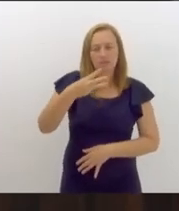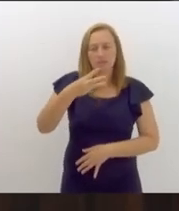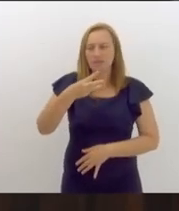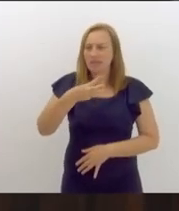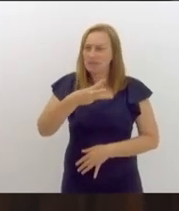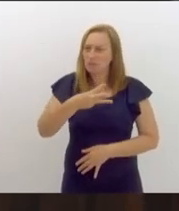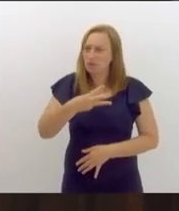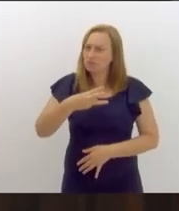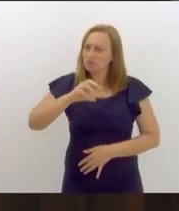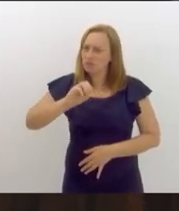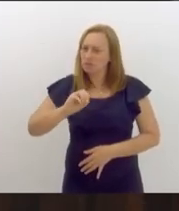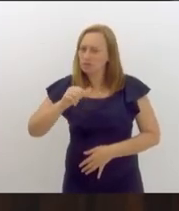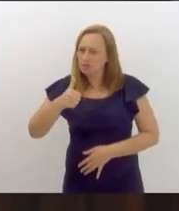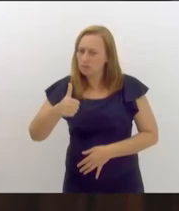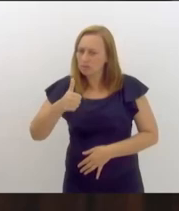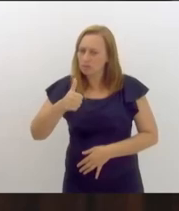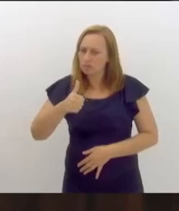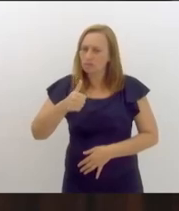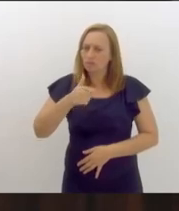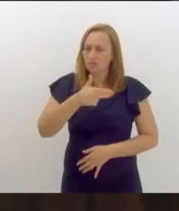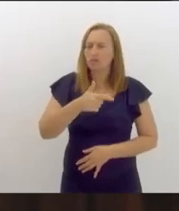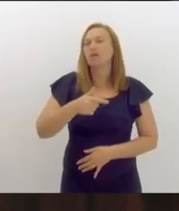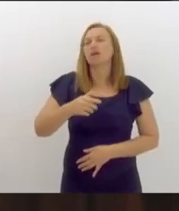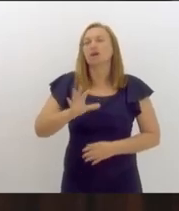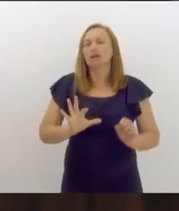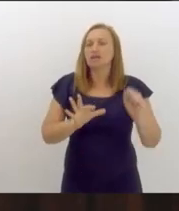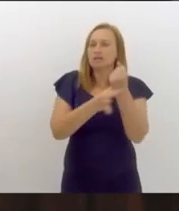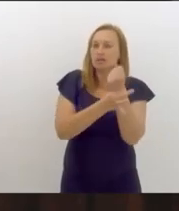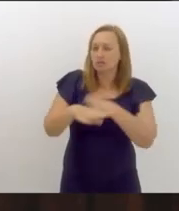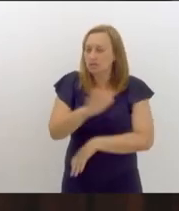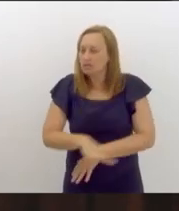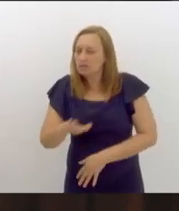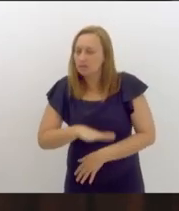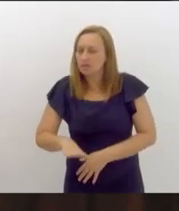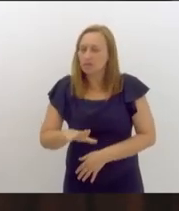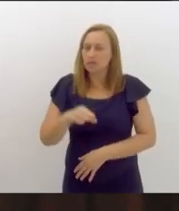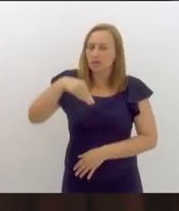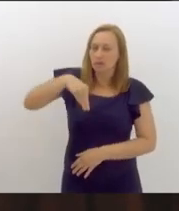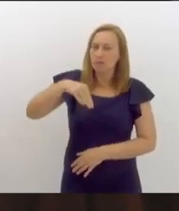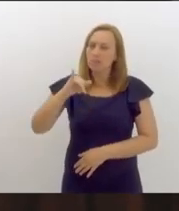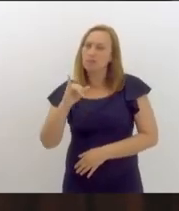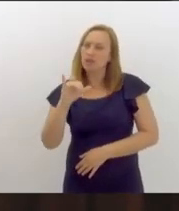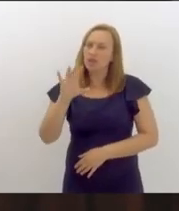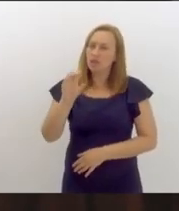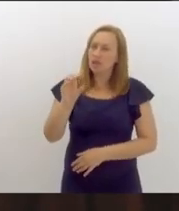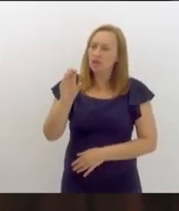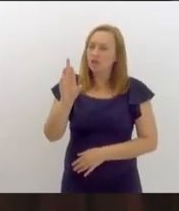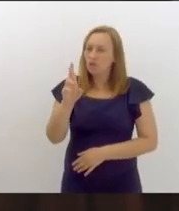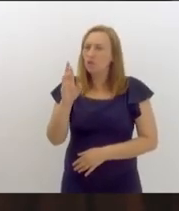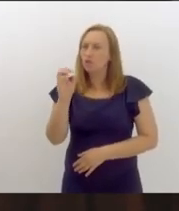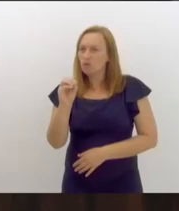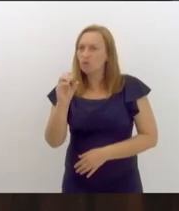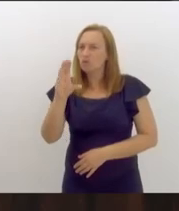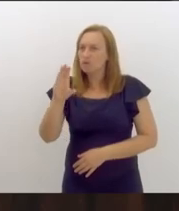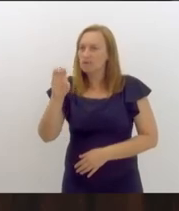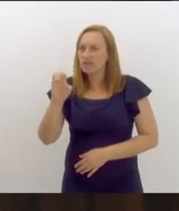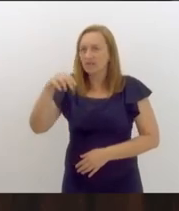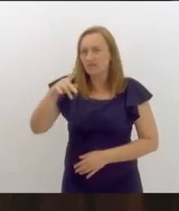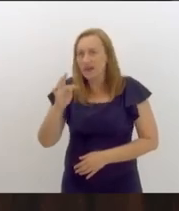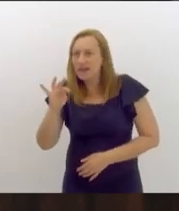a proteção continuada temporária a criança vítima de microcefalia e aumenta para o 180 dias